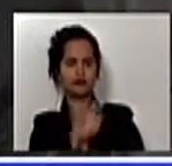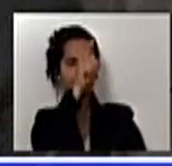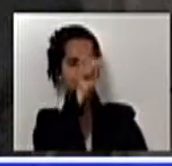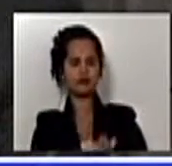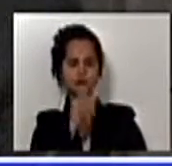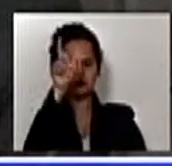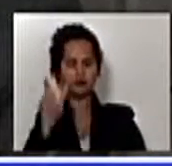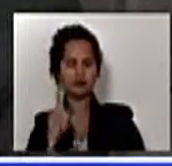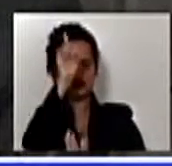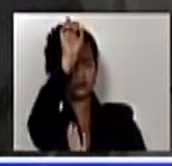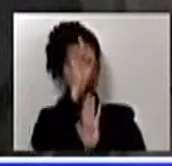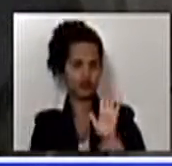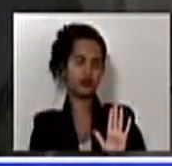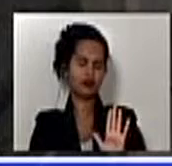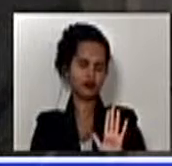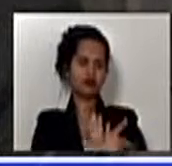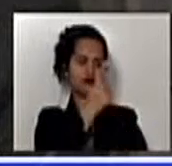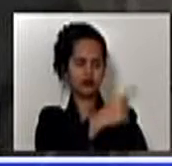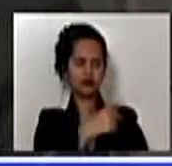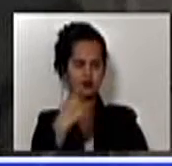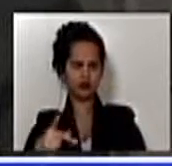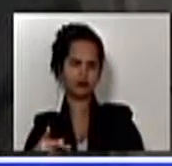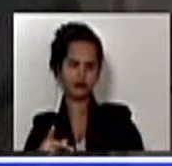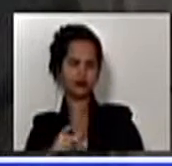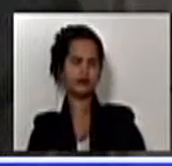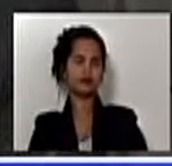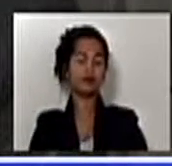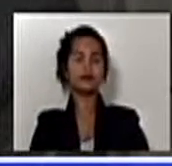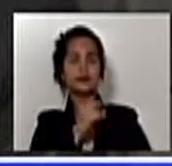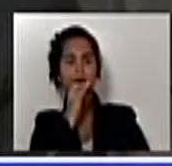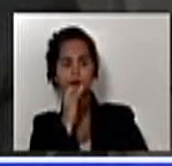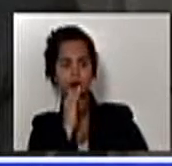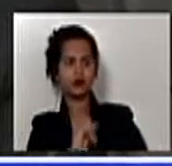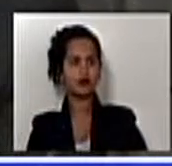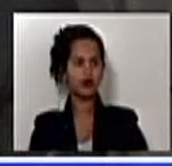direito ameaçado ou violado, quando esse cidadão,